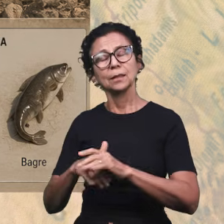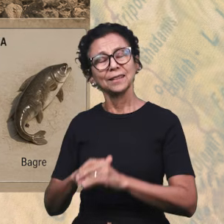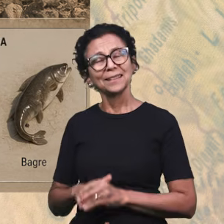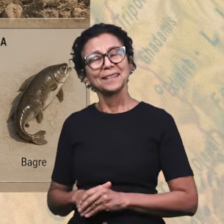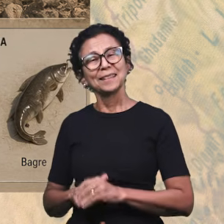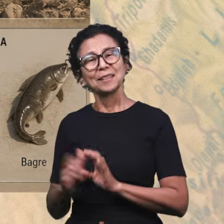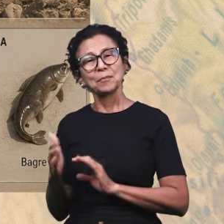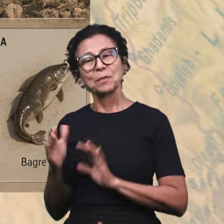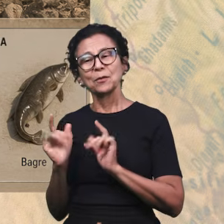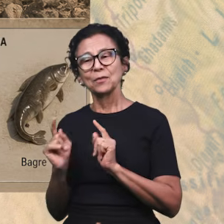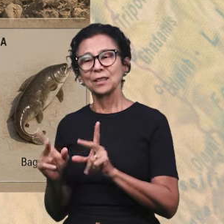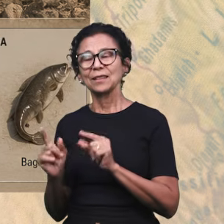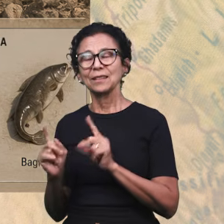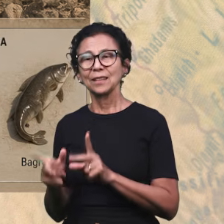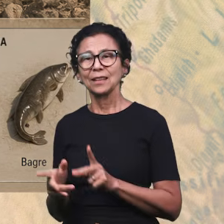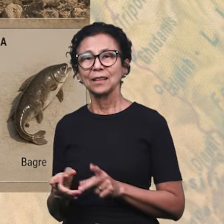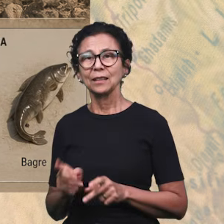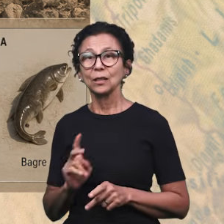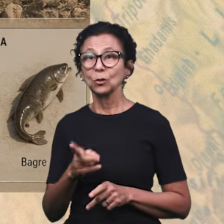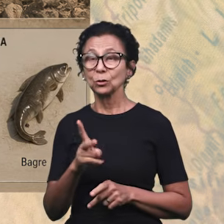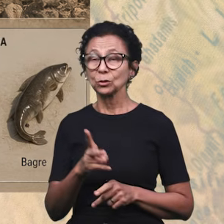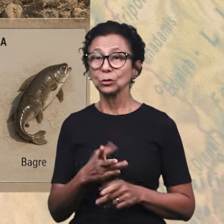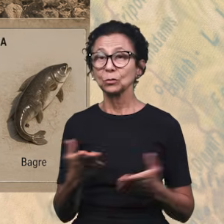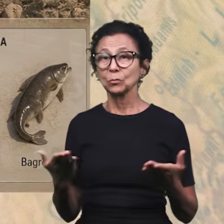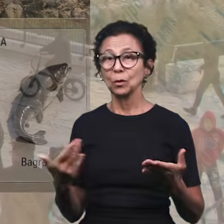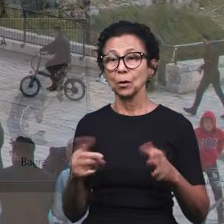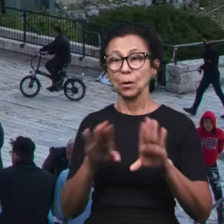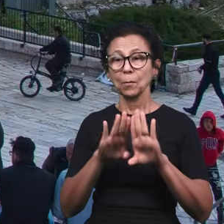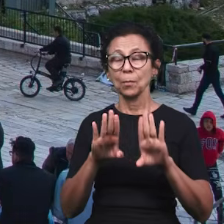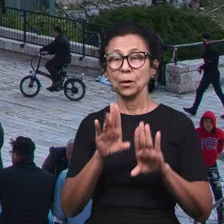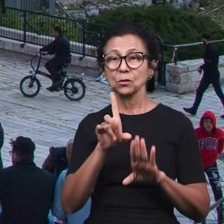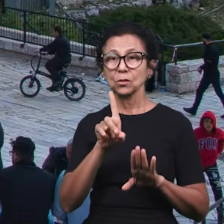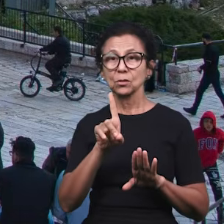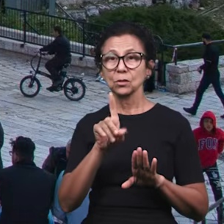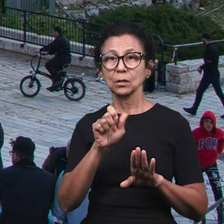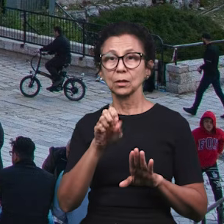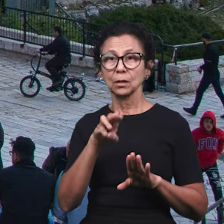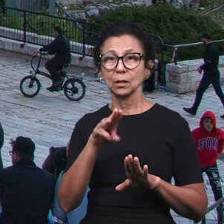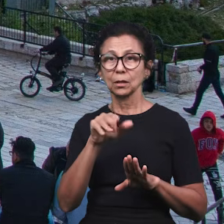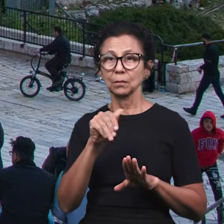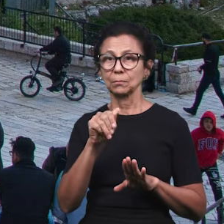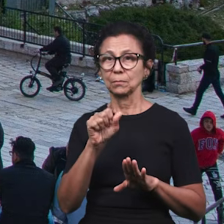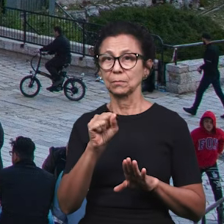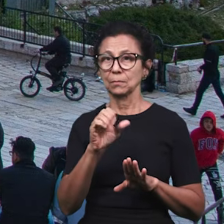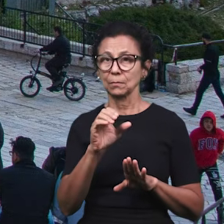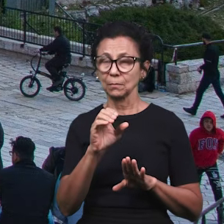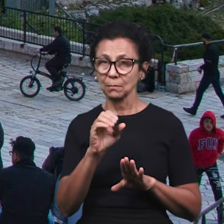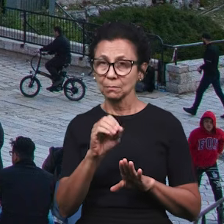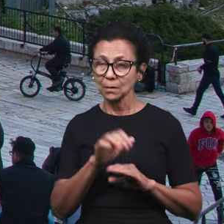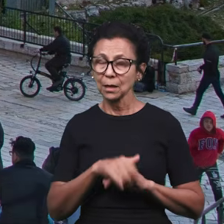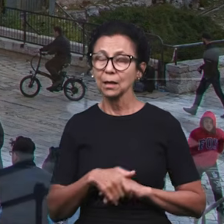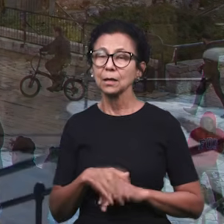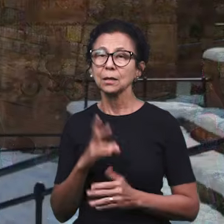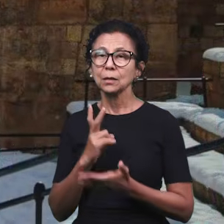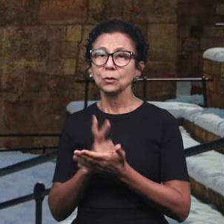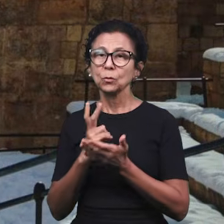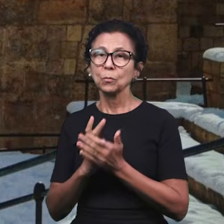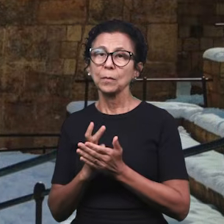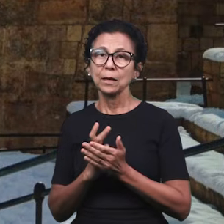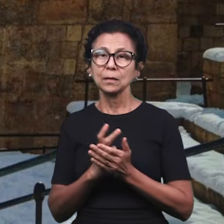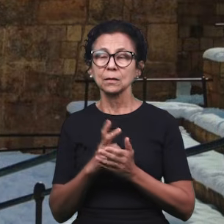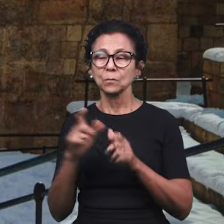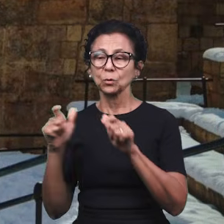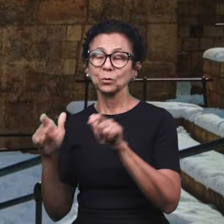quem vai em Jerusalém tem lá a Porta de Damasco. A Porta de Damasco hoje fica no mesmo lugar que